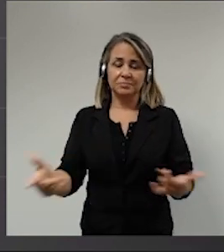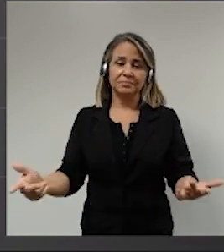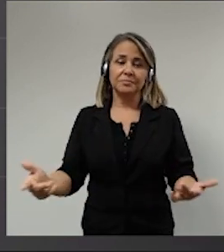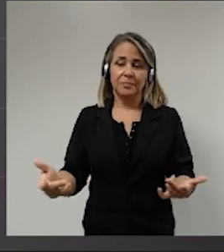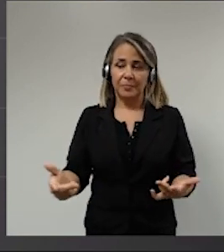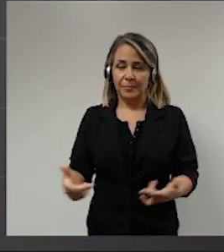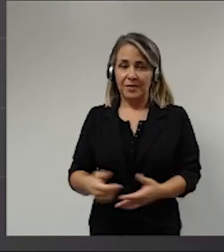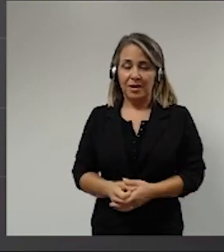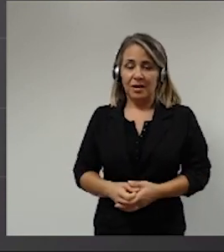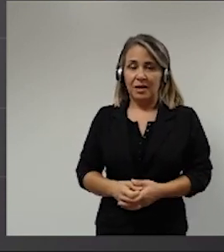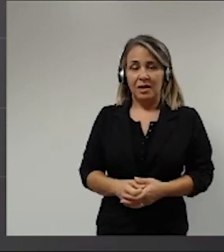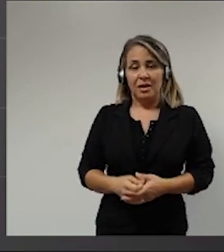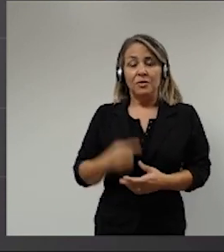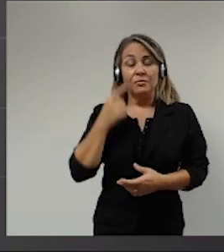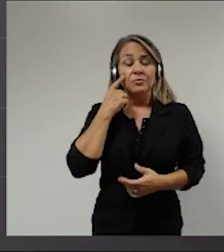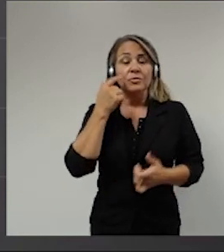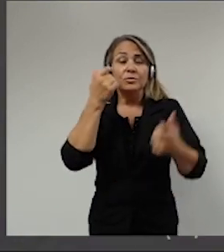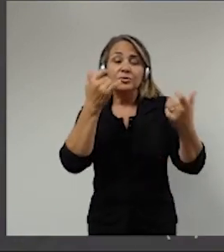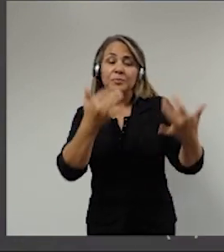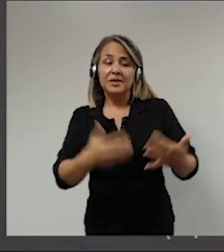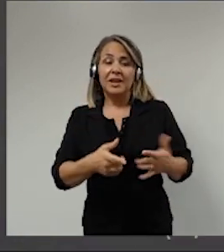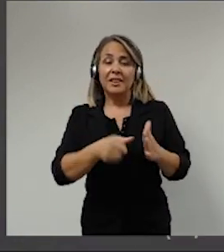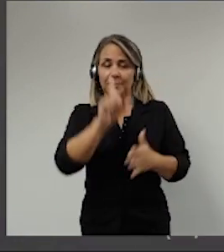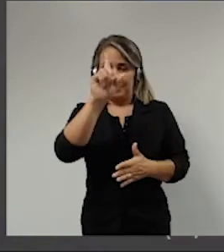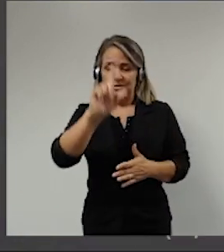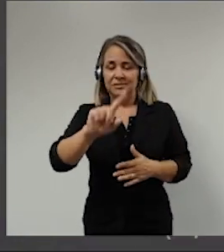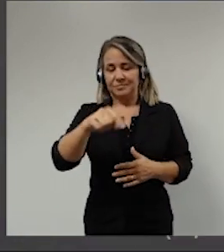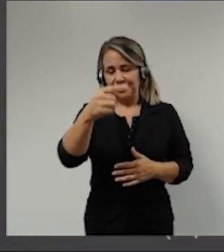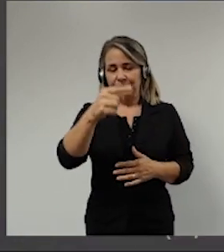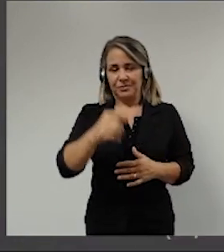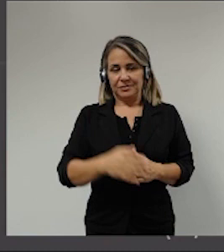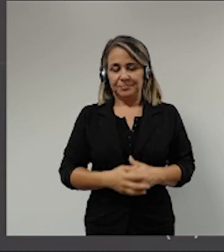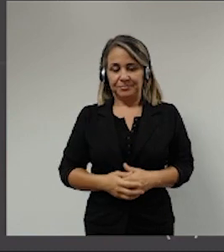e eu vou até comentar com vocês depois, mais para frente.